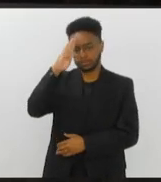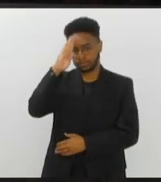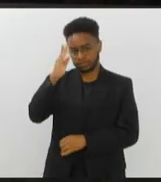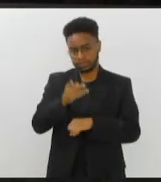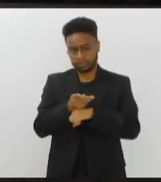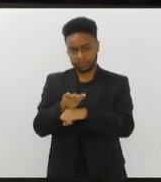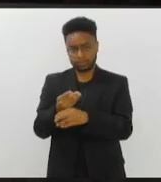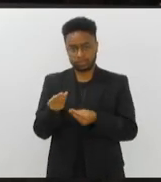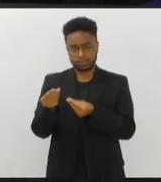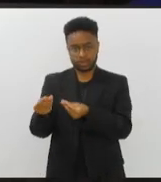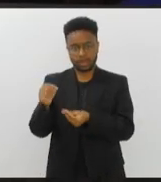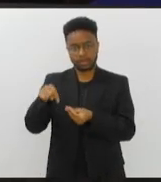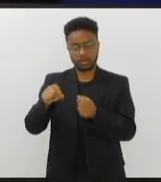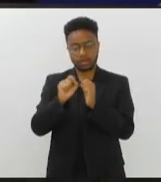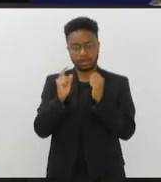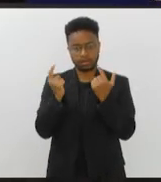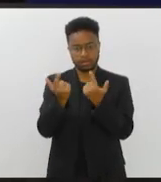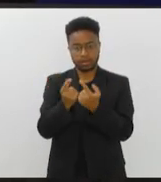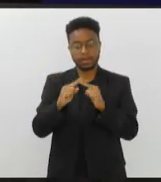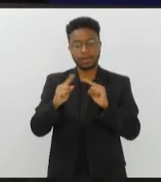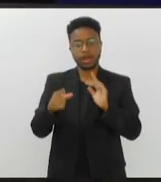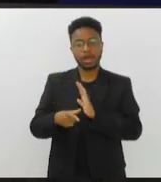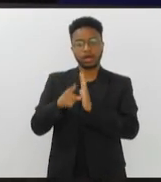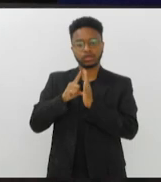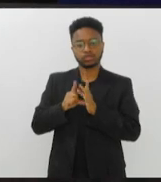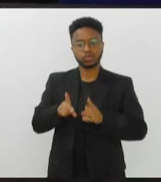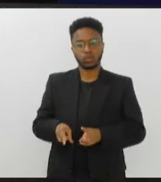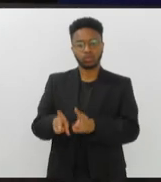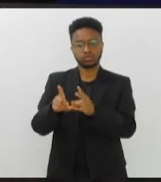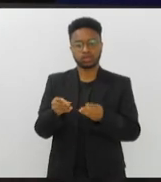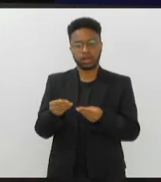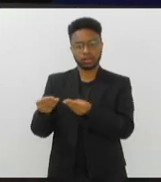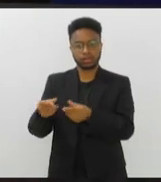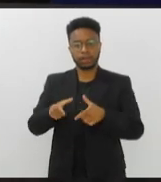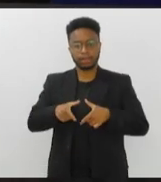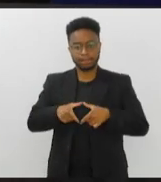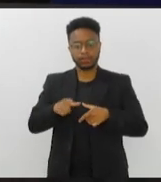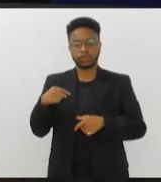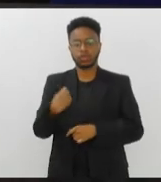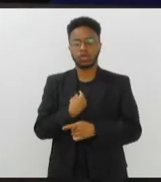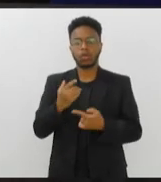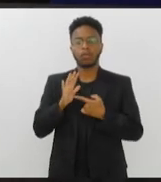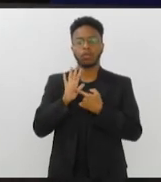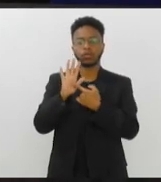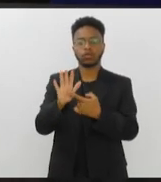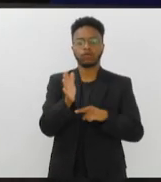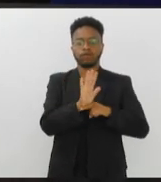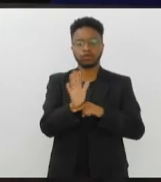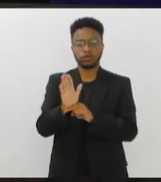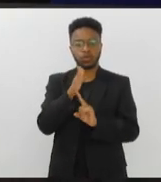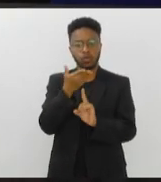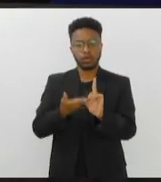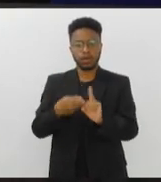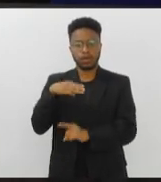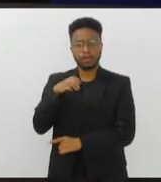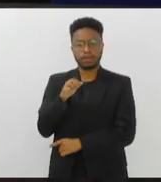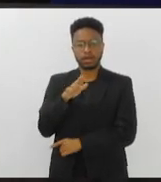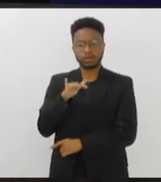Legislativa. Antes de dar o seguimento da entrega das medalhas, será exibido um vídeo de homenagem ao senhor Márcio